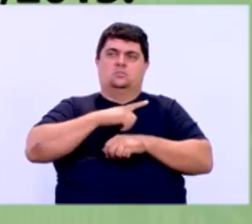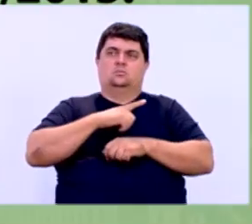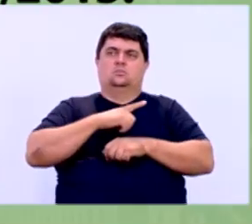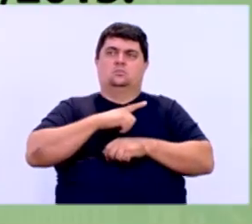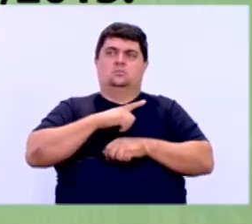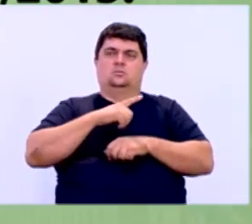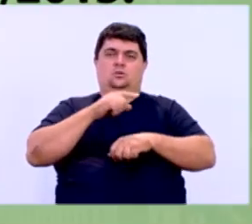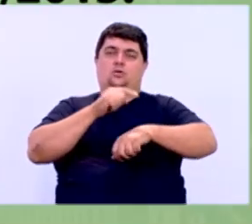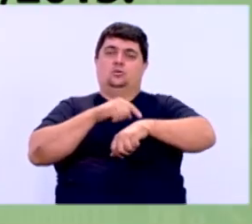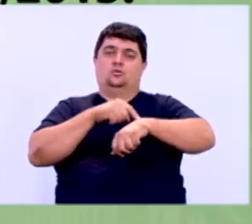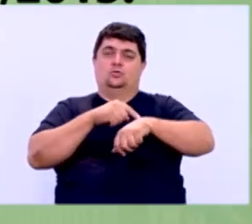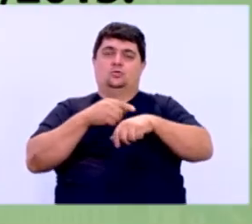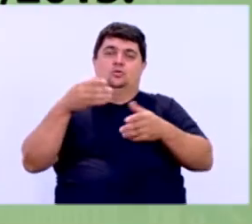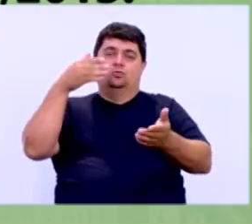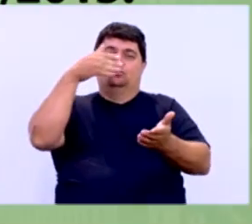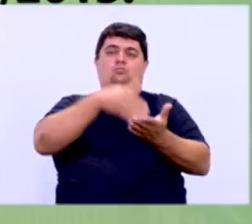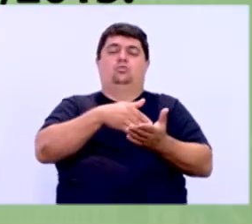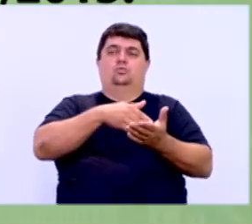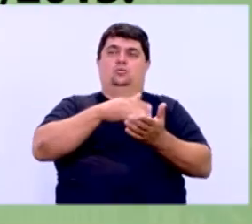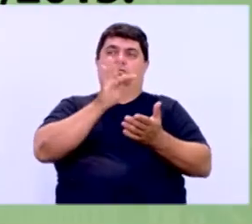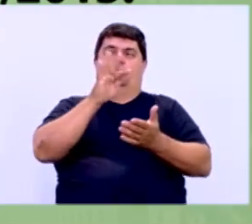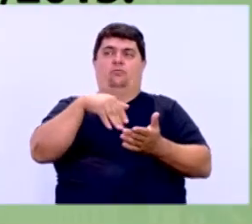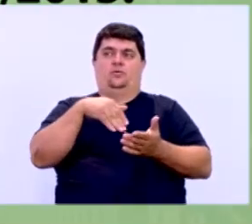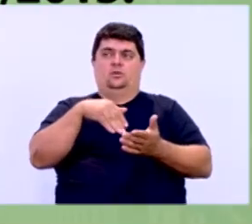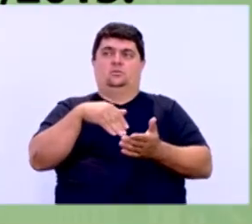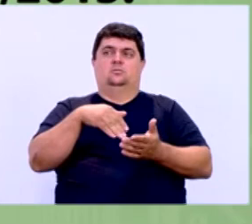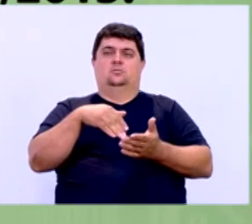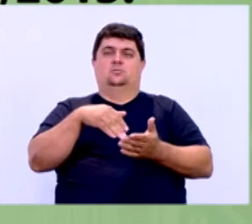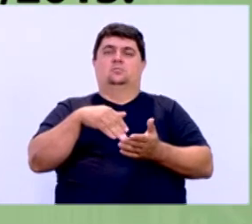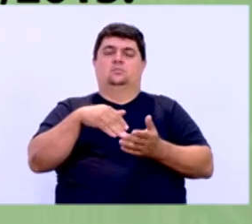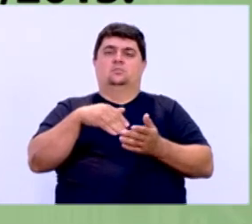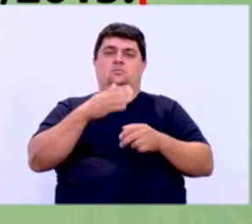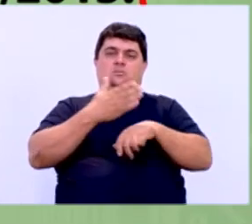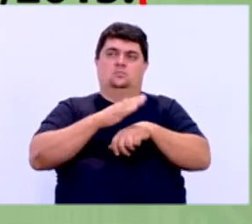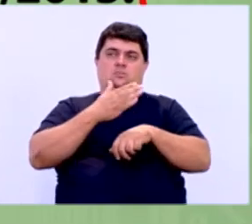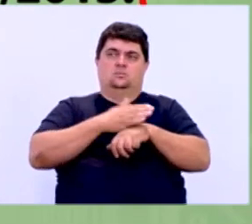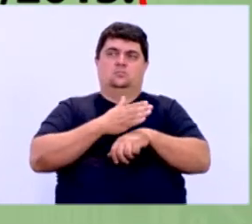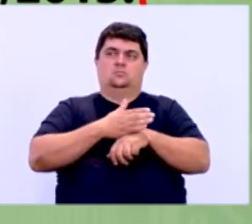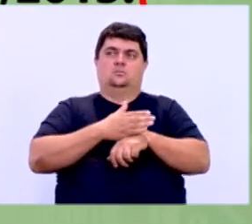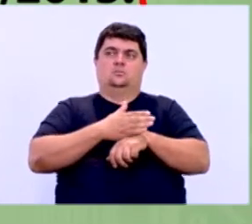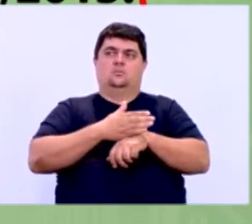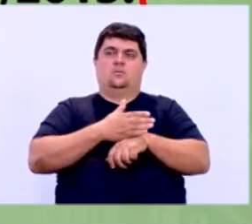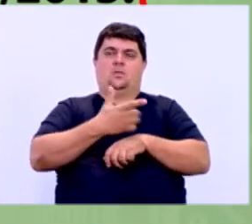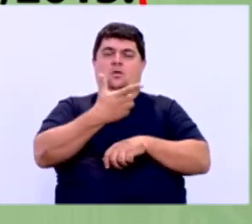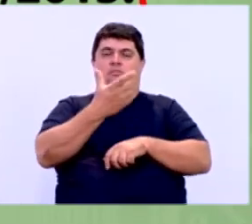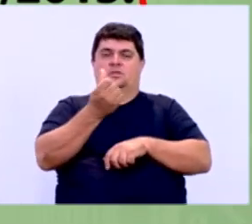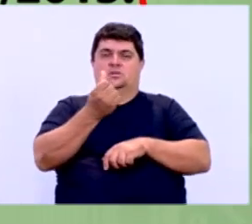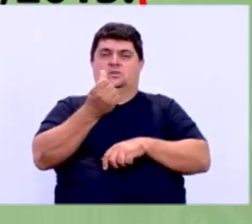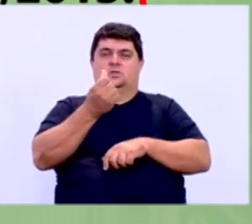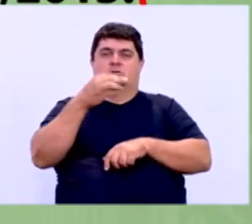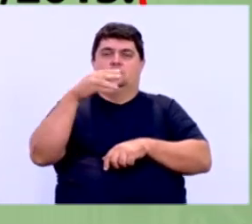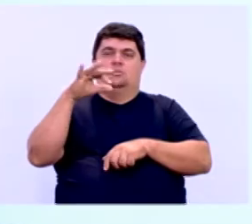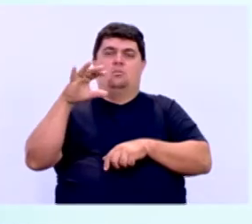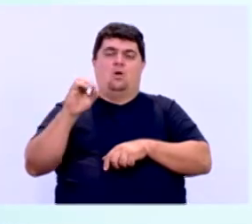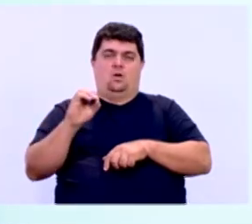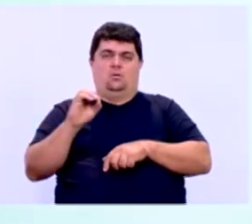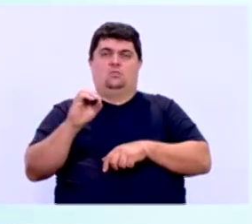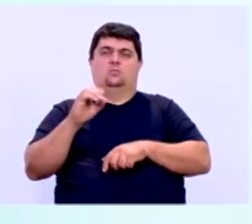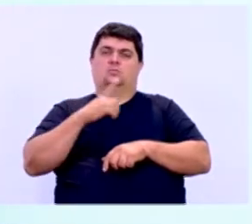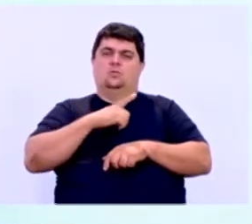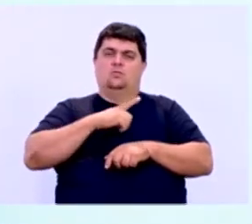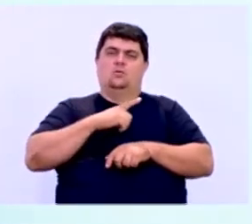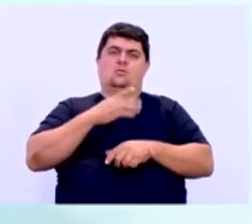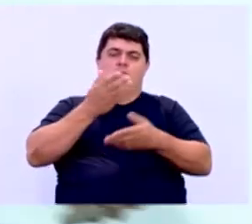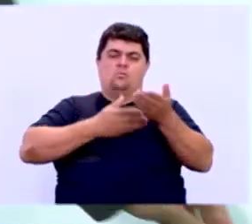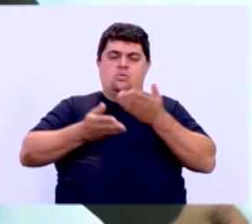uma data limite, né, para finalização dessa atividade, né? Atenção, vamos interagir, vamos